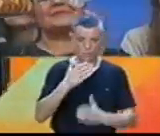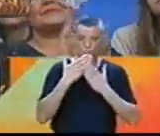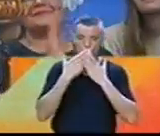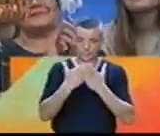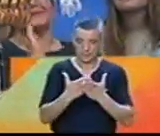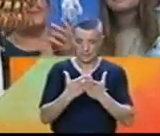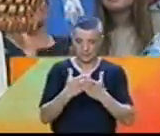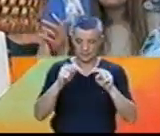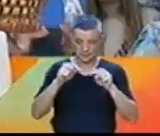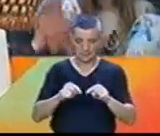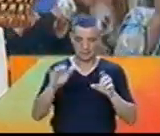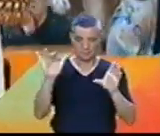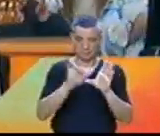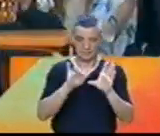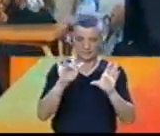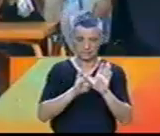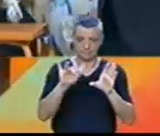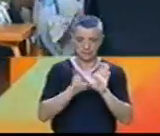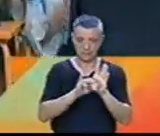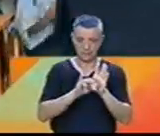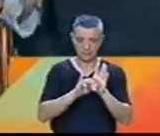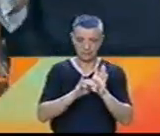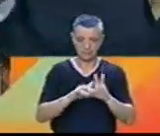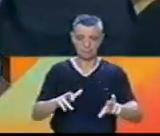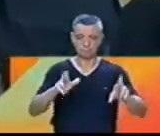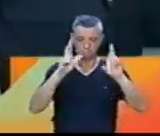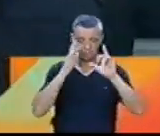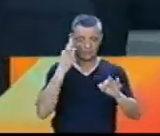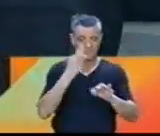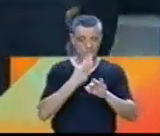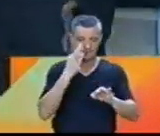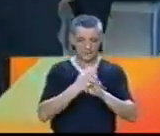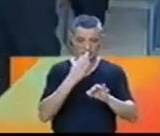aqui terem estado. Muito obrigado, nós. Uma festa incrível, será com certeza.